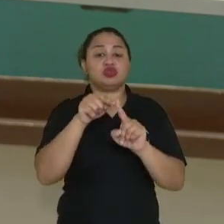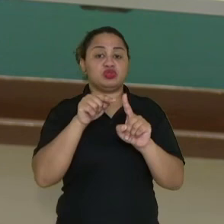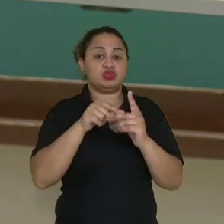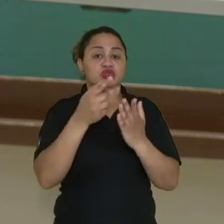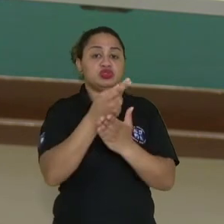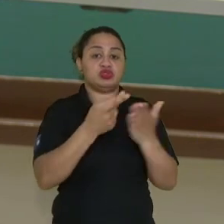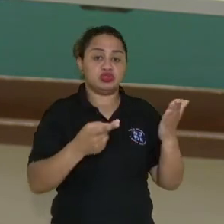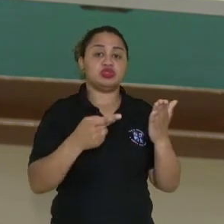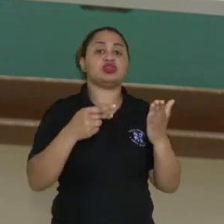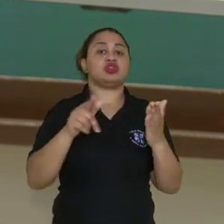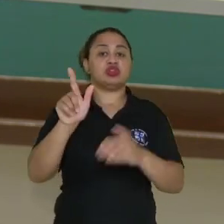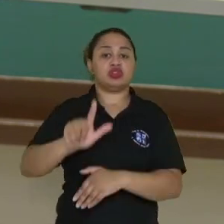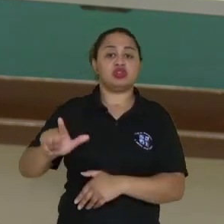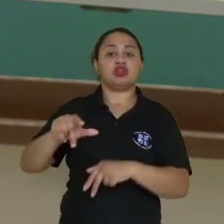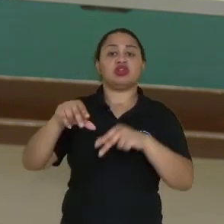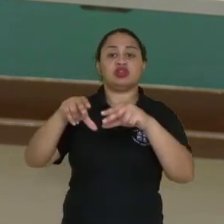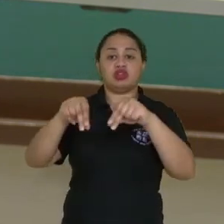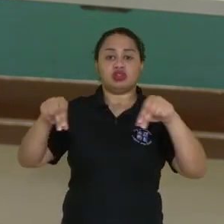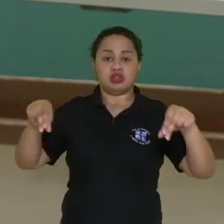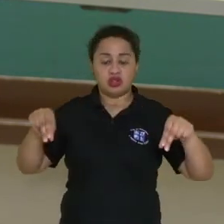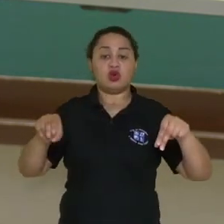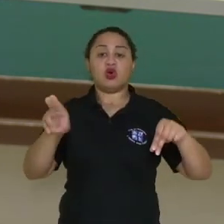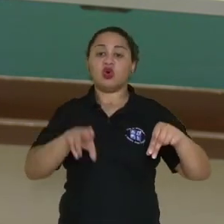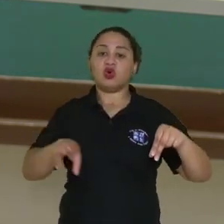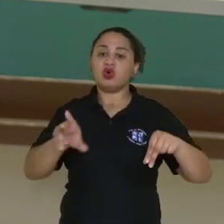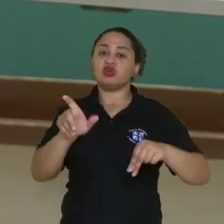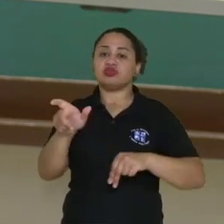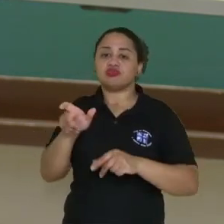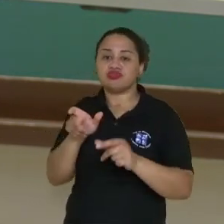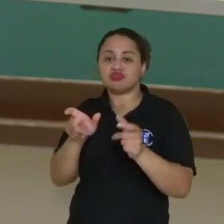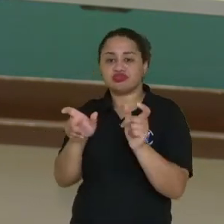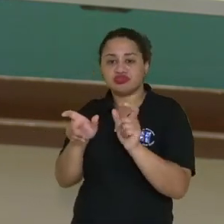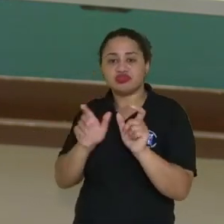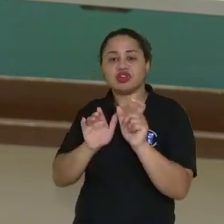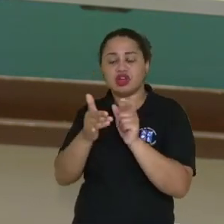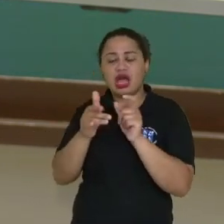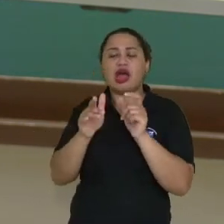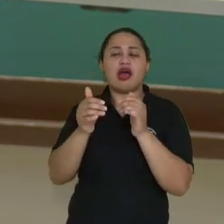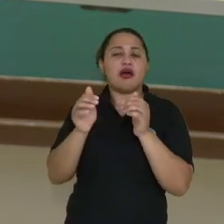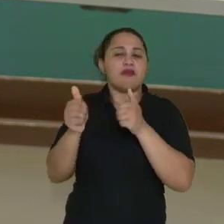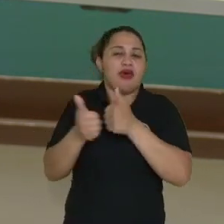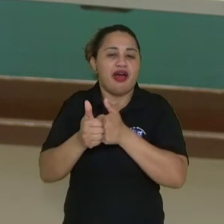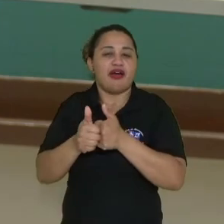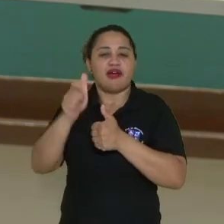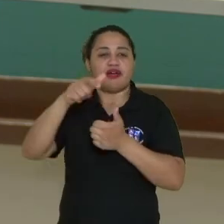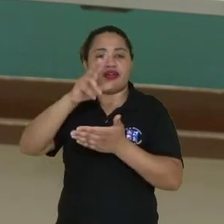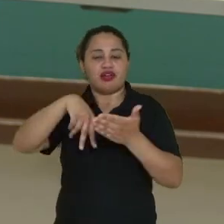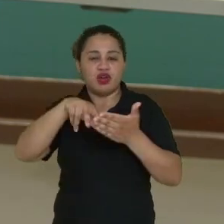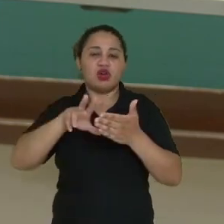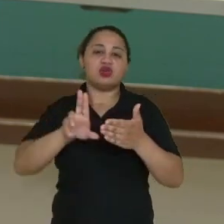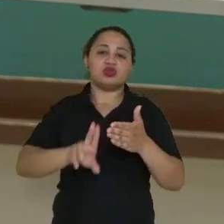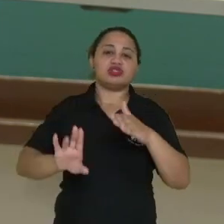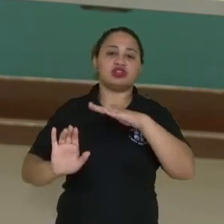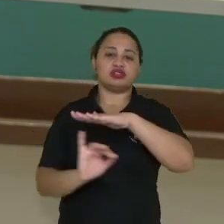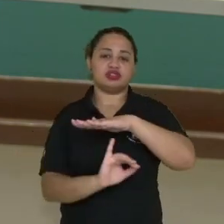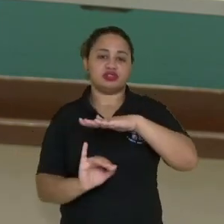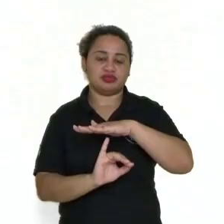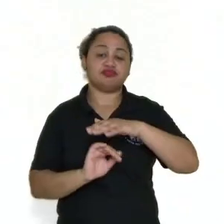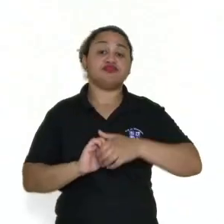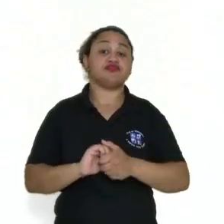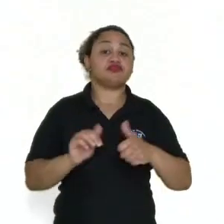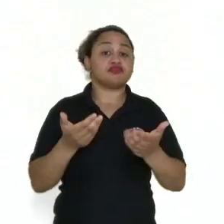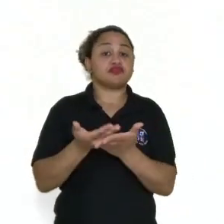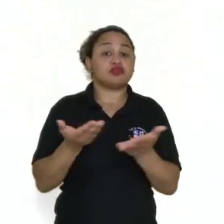da literatura de cordel, o uso de vocativos e essa proximidade com o leitor por meio da informalidade, tá? Então, nesta